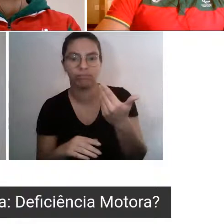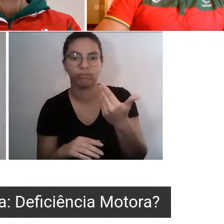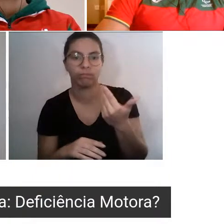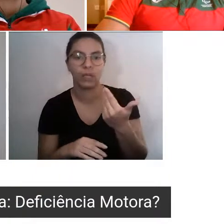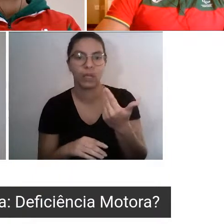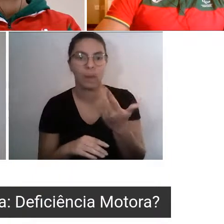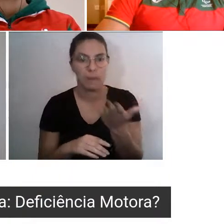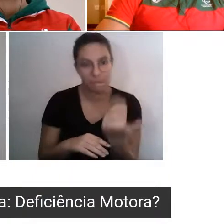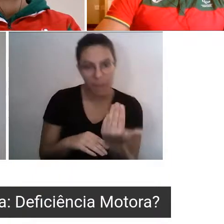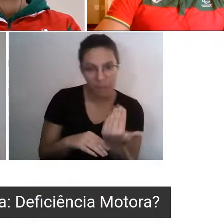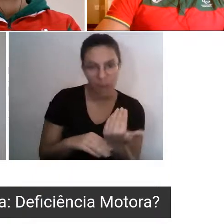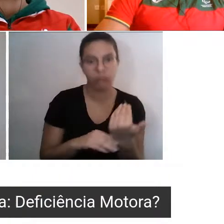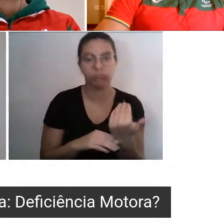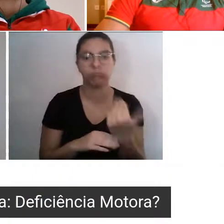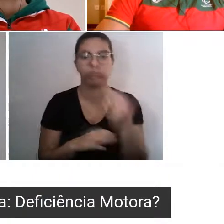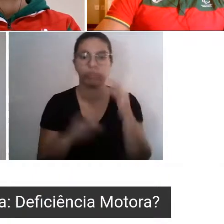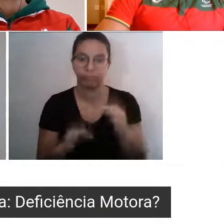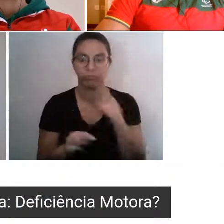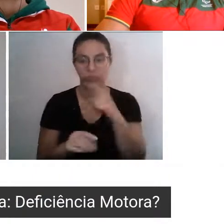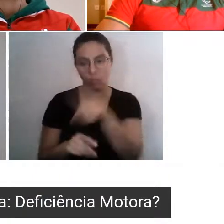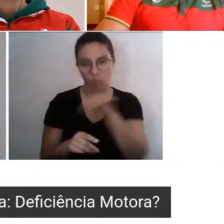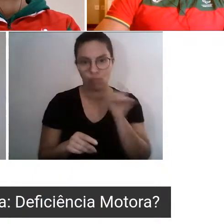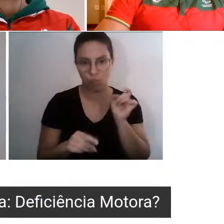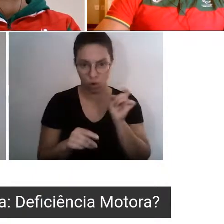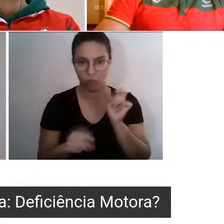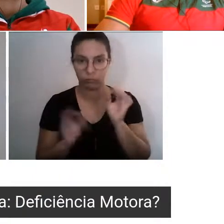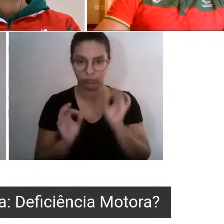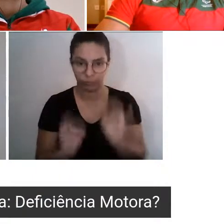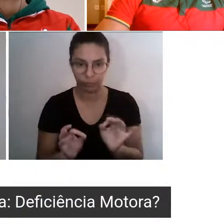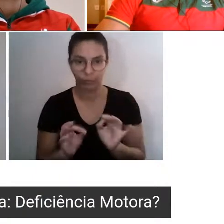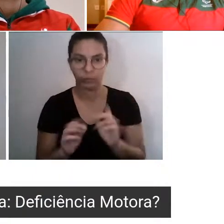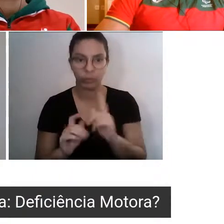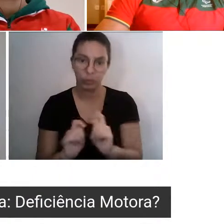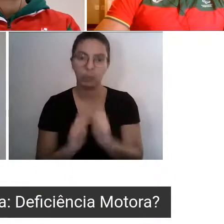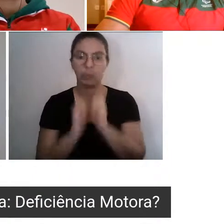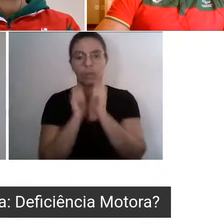incapacidade elegível, e então depois é atribuída à